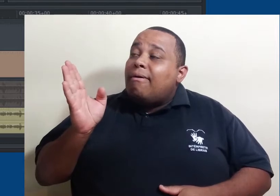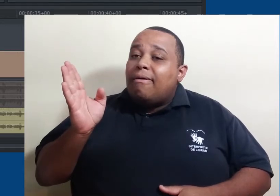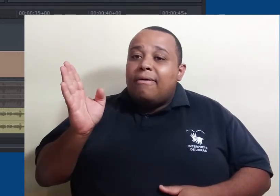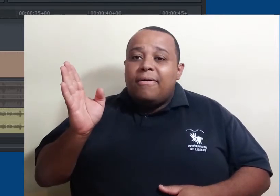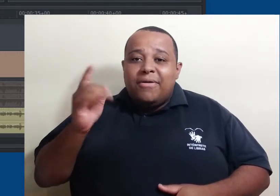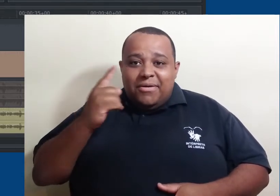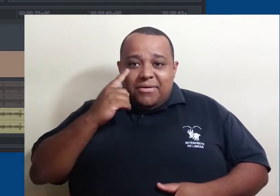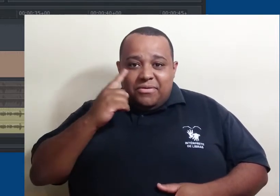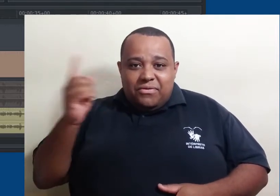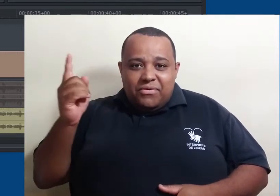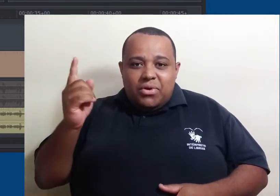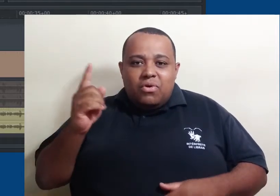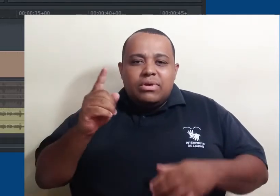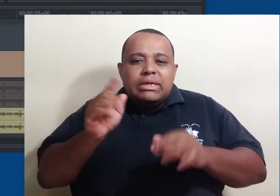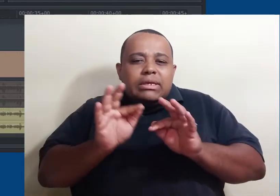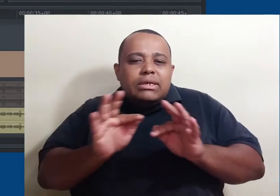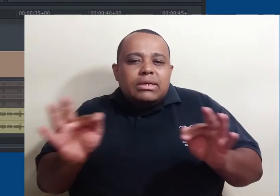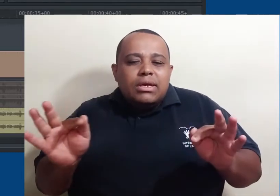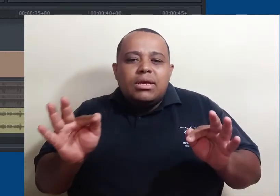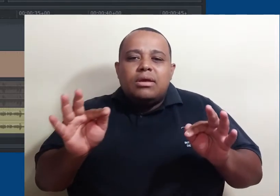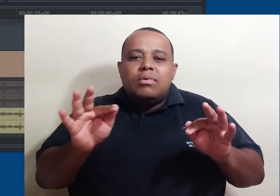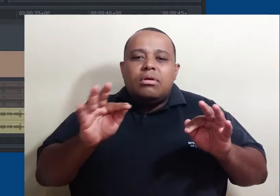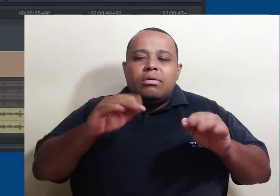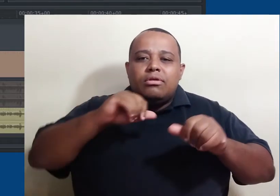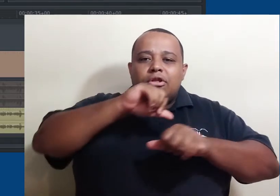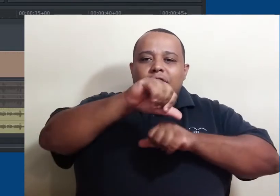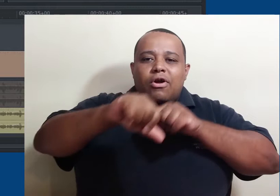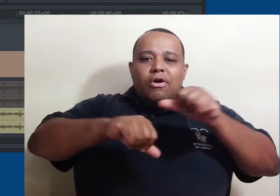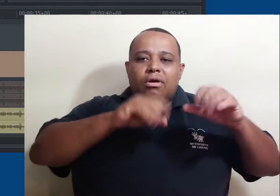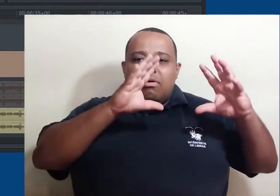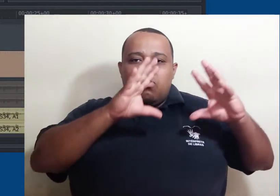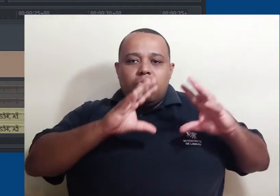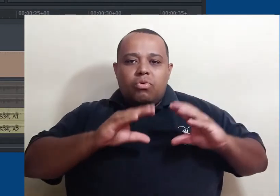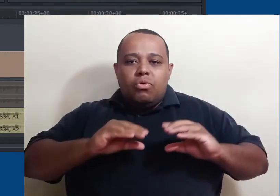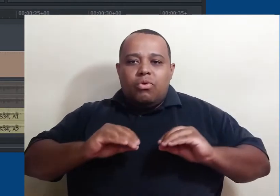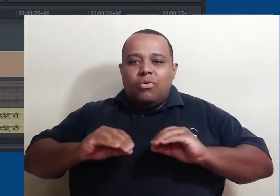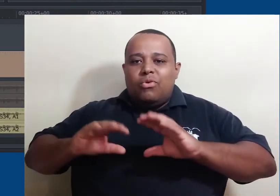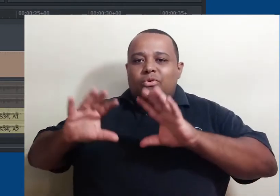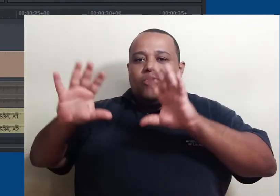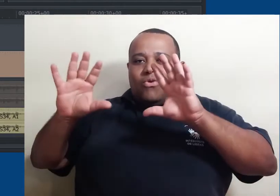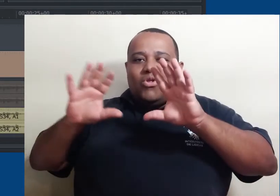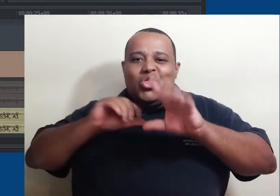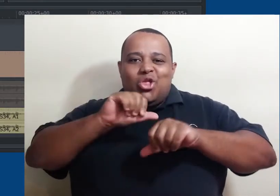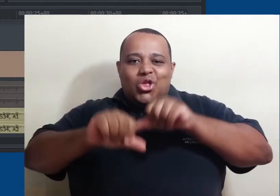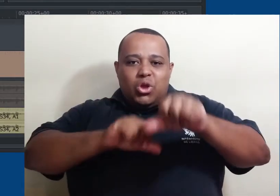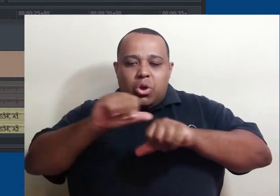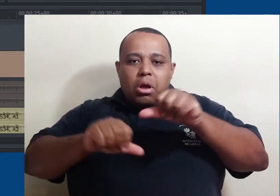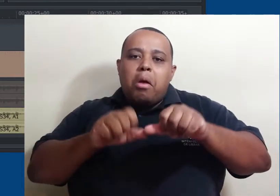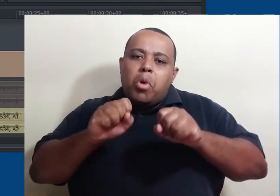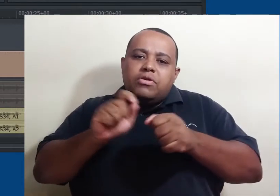Vocês estão vendo que ele teve uma saída muito mais suave? E a gente pode fazer isso tanto assim, quanto a gente também pode usar a